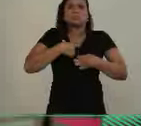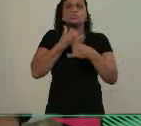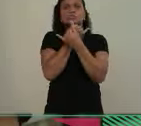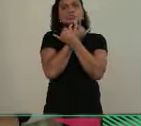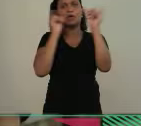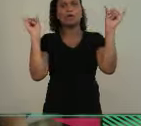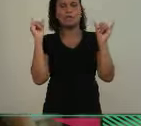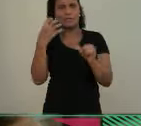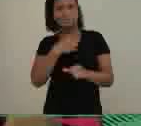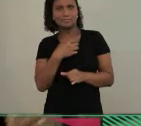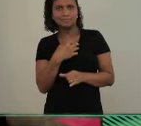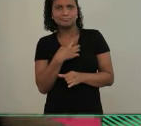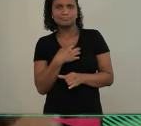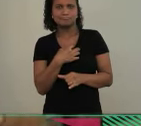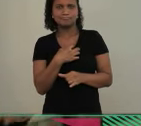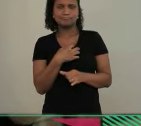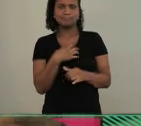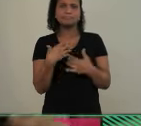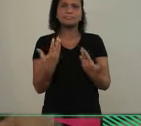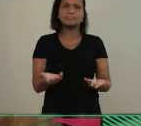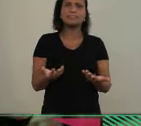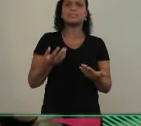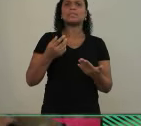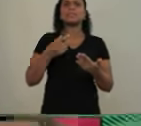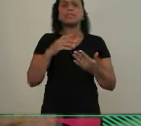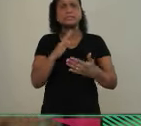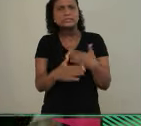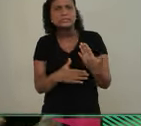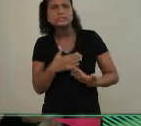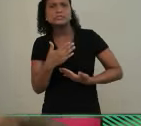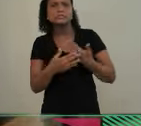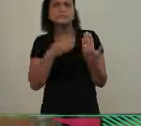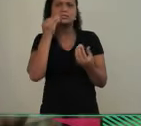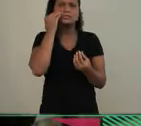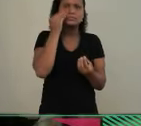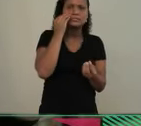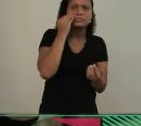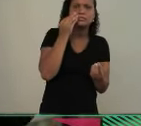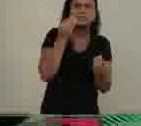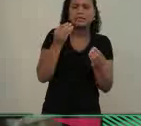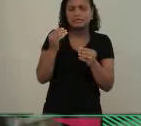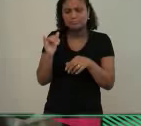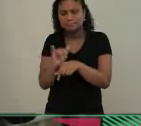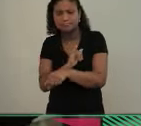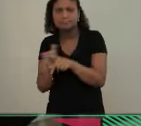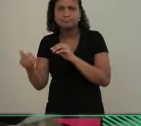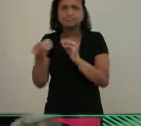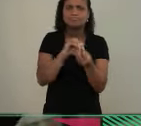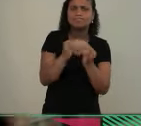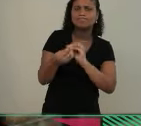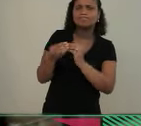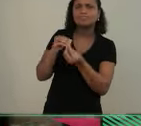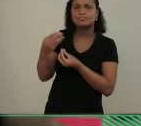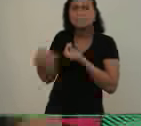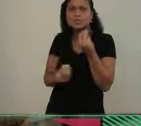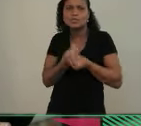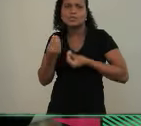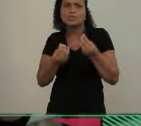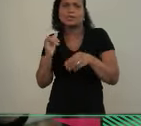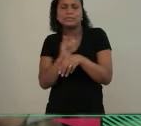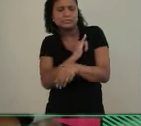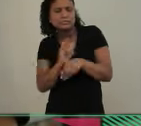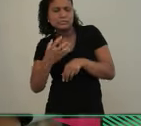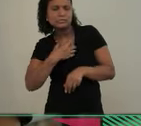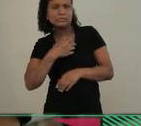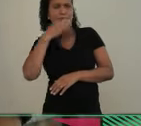imediato. A gente leva um tempo para refazer, juntar aquilo tudo, entender